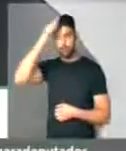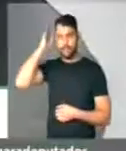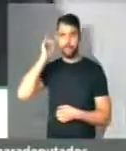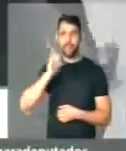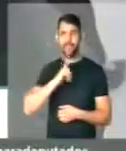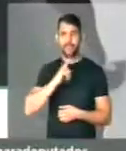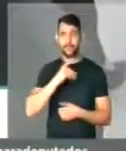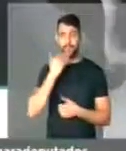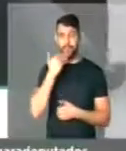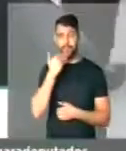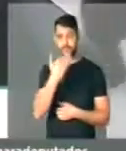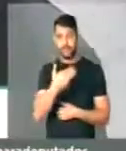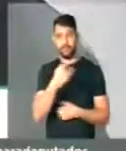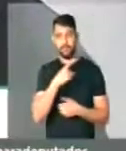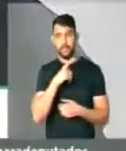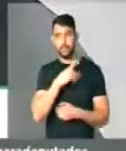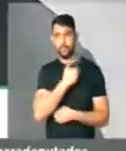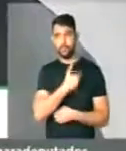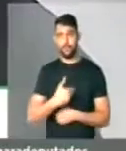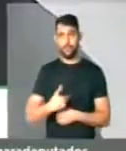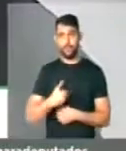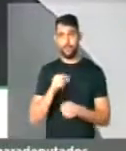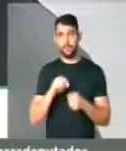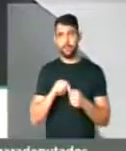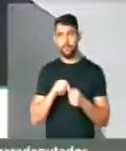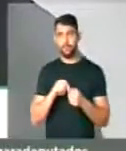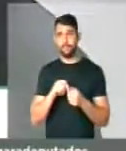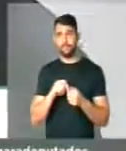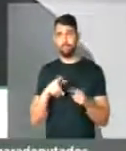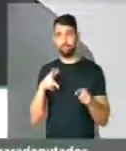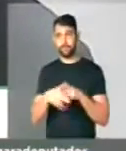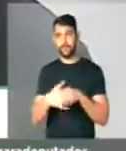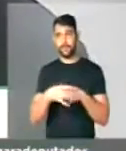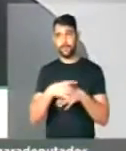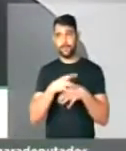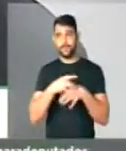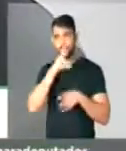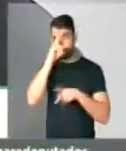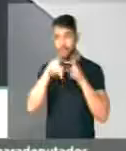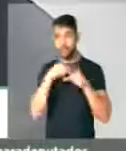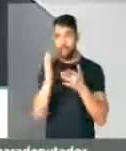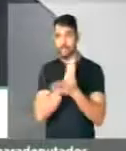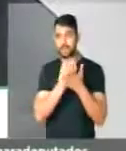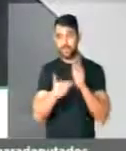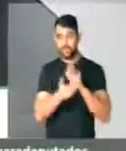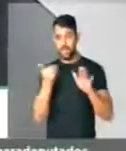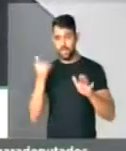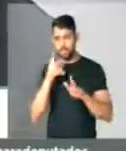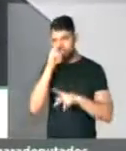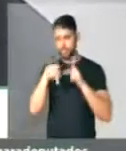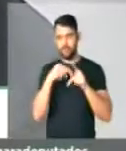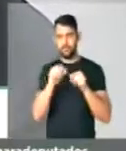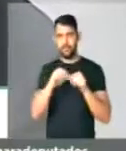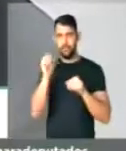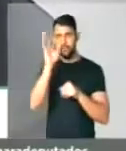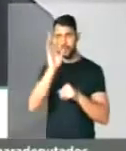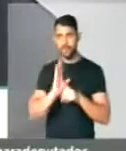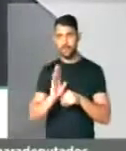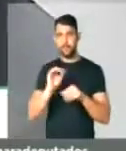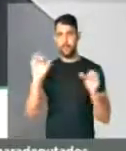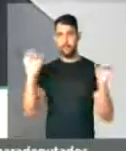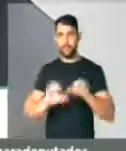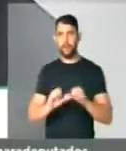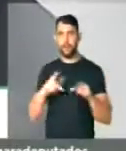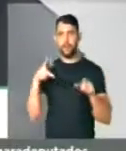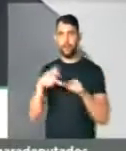está caracterizado pelo governo que corta na carne do povo brasileiro. O país está pior. É